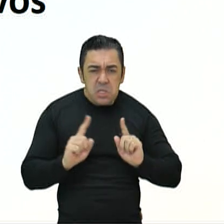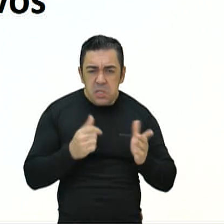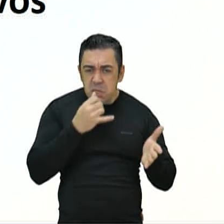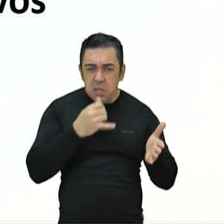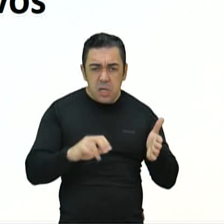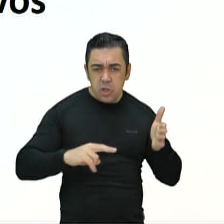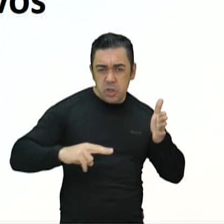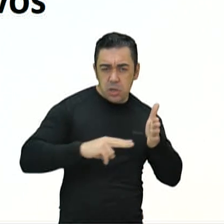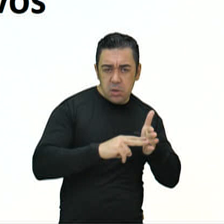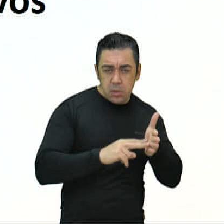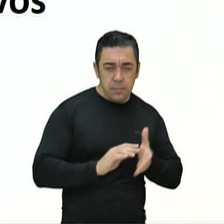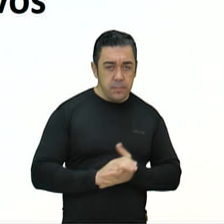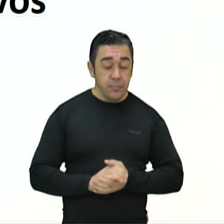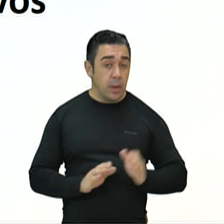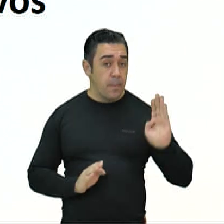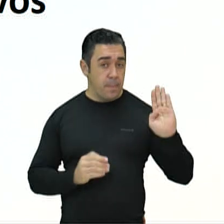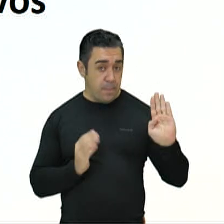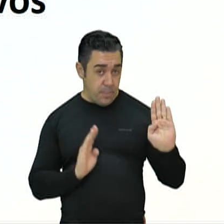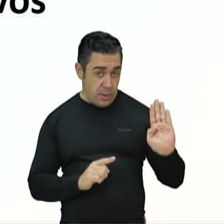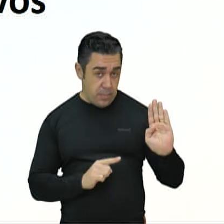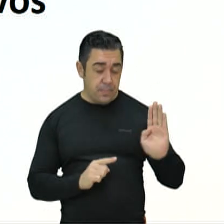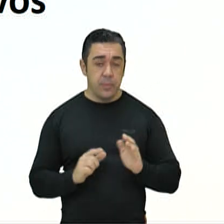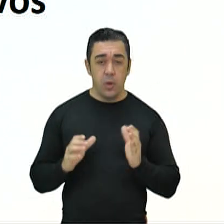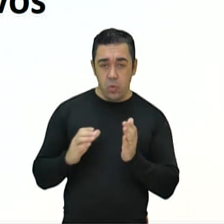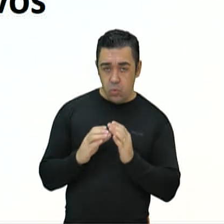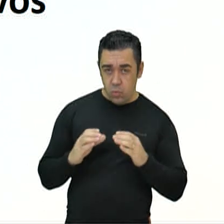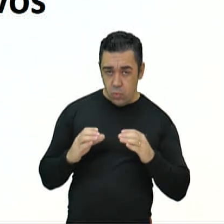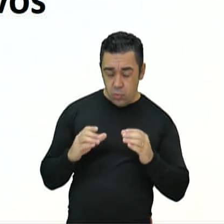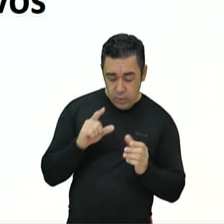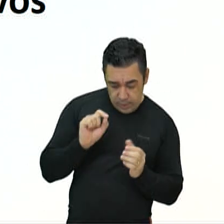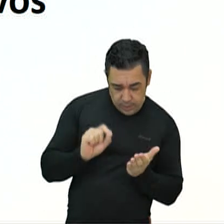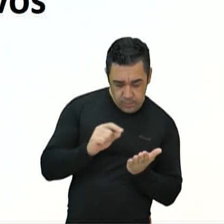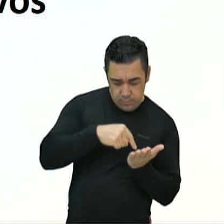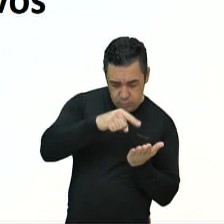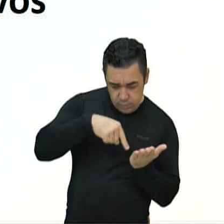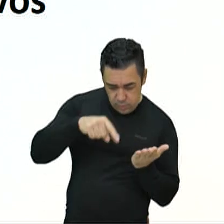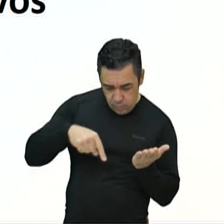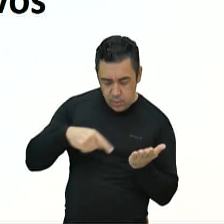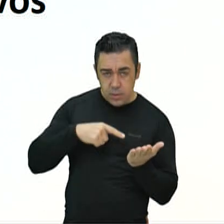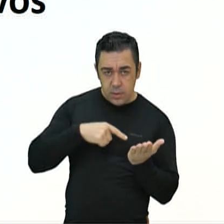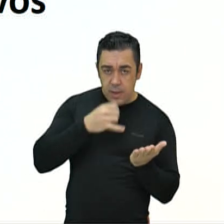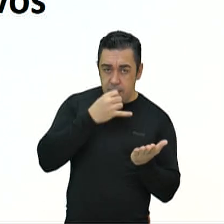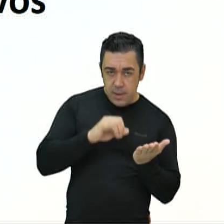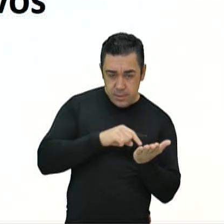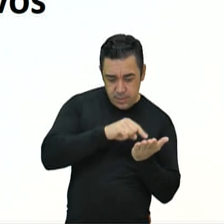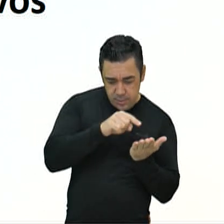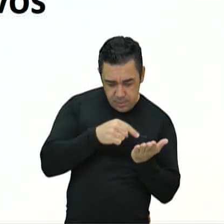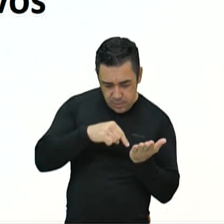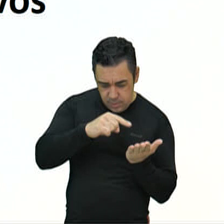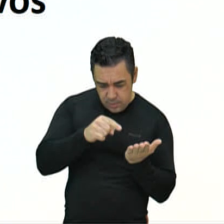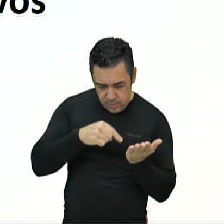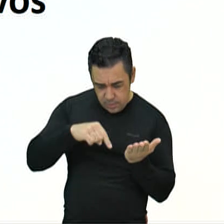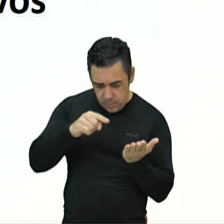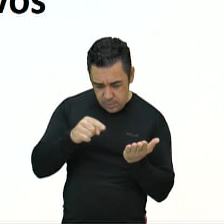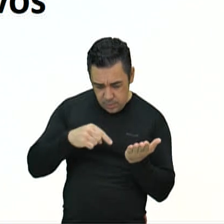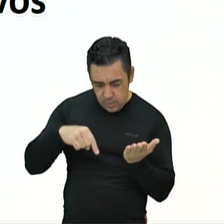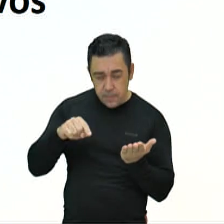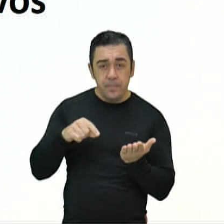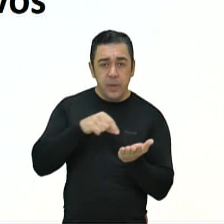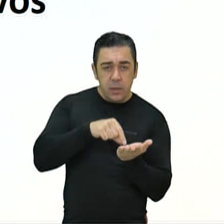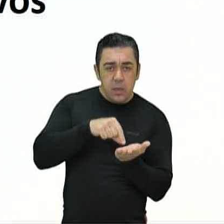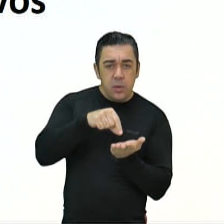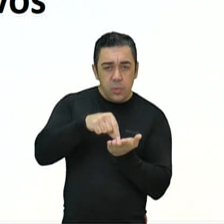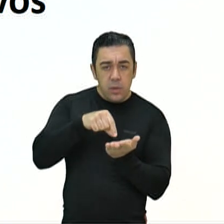geradora de energia. Na letra B é o conjunto de percursos que atravessa a passagem da corrente